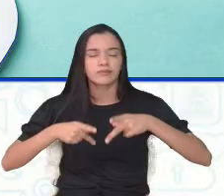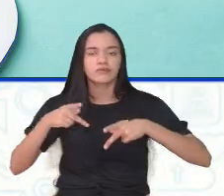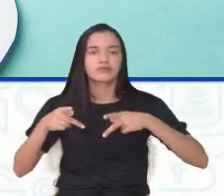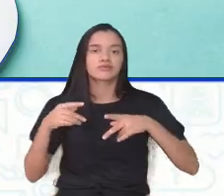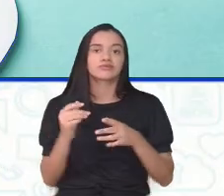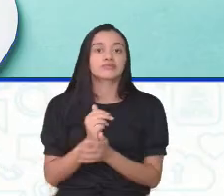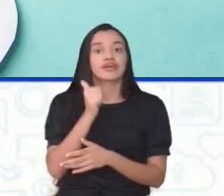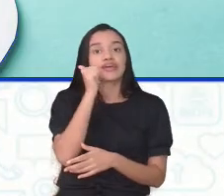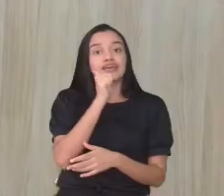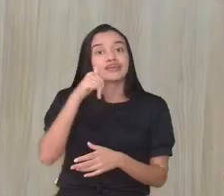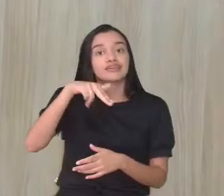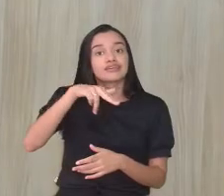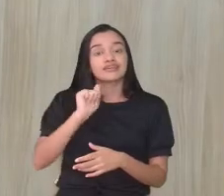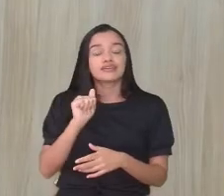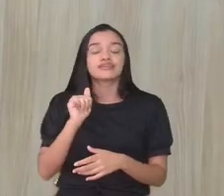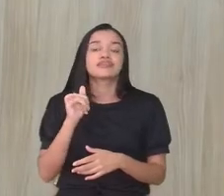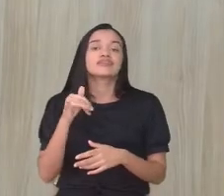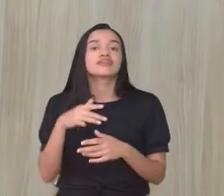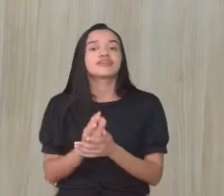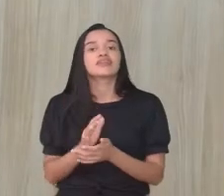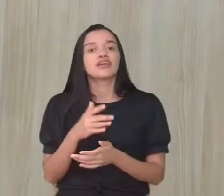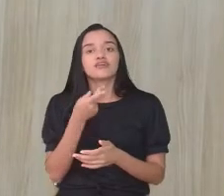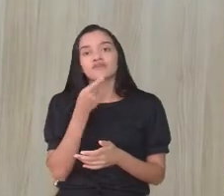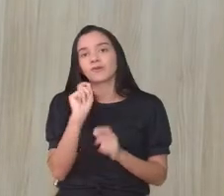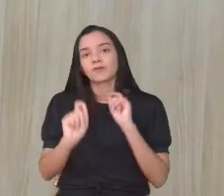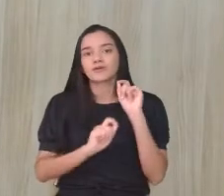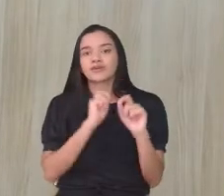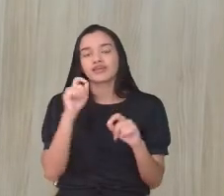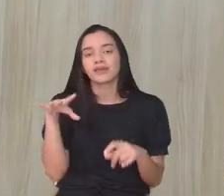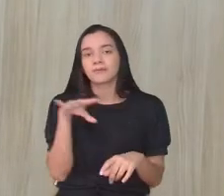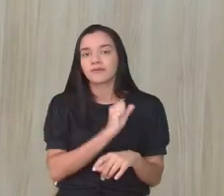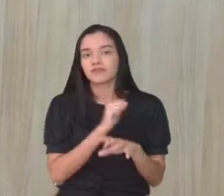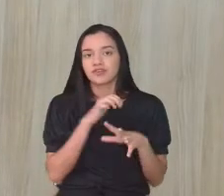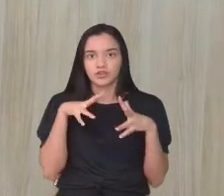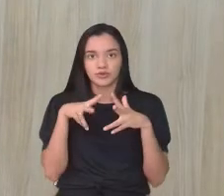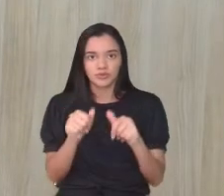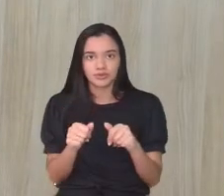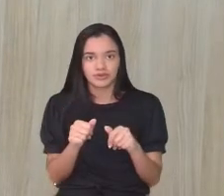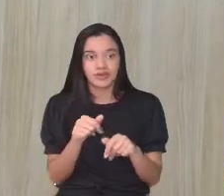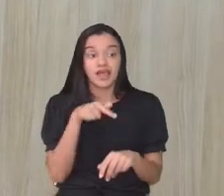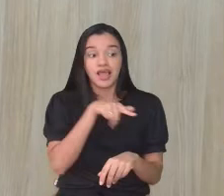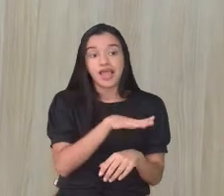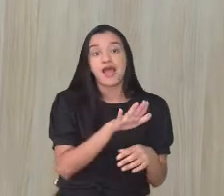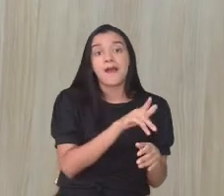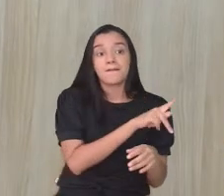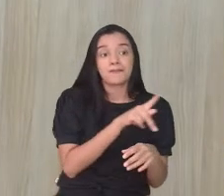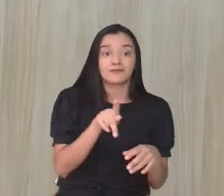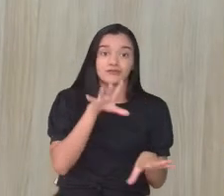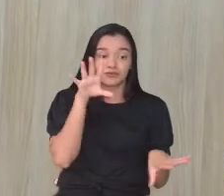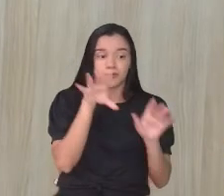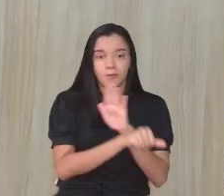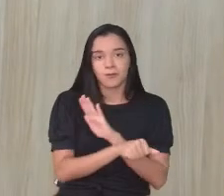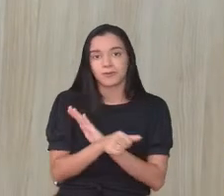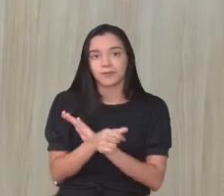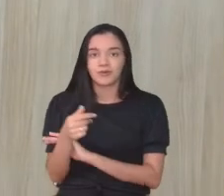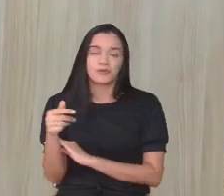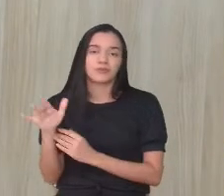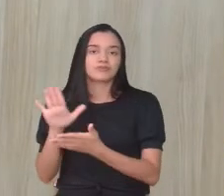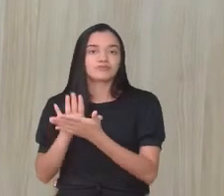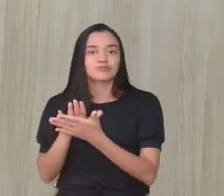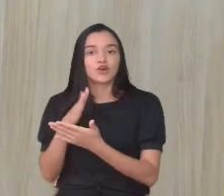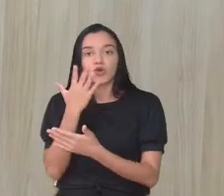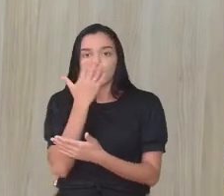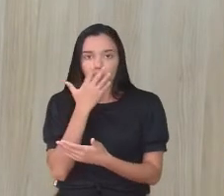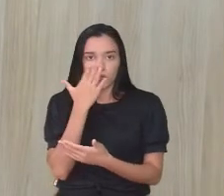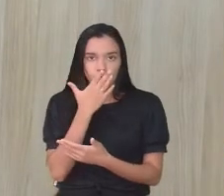que Ana gritou que amava a todos. Então, Camille roubou o doce de mediano. Então, eu estou contando a história, é um